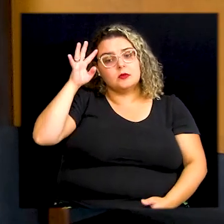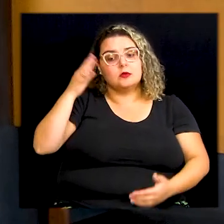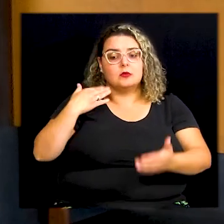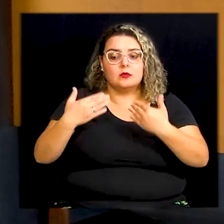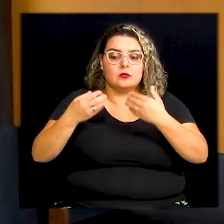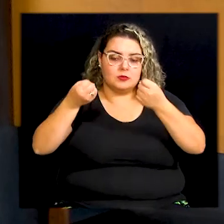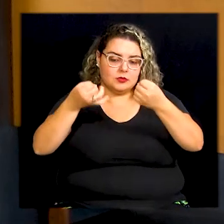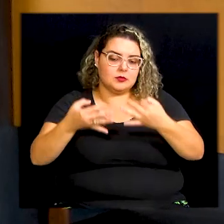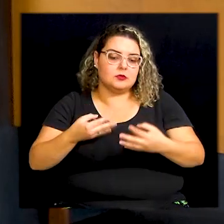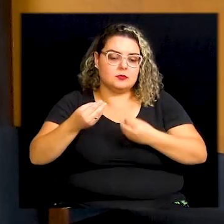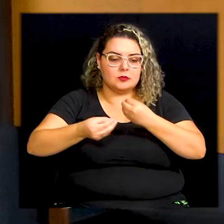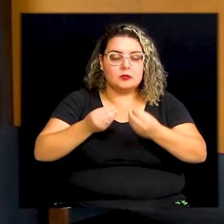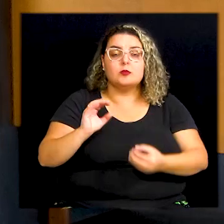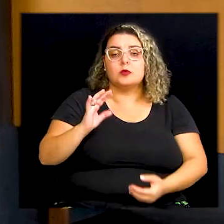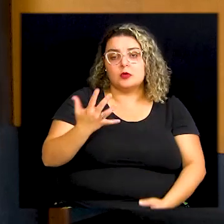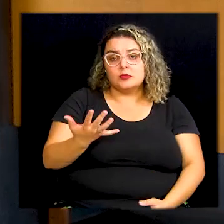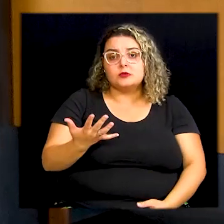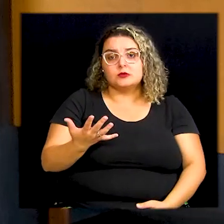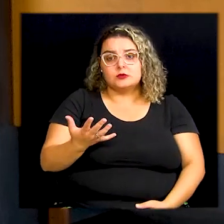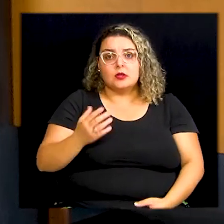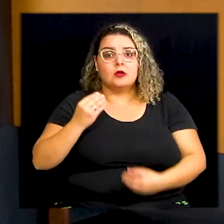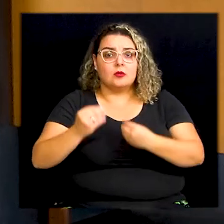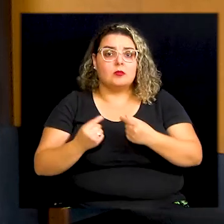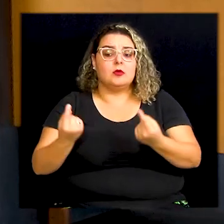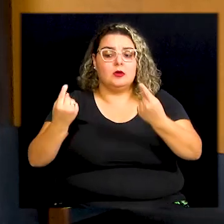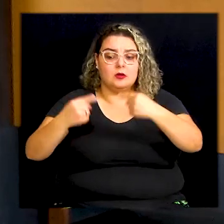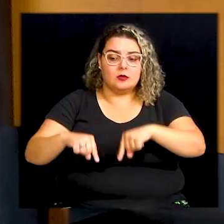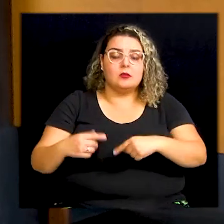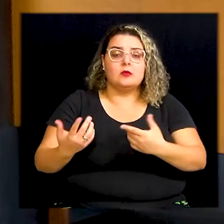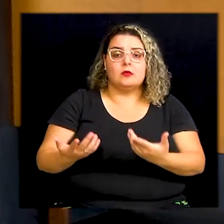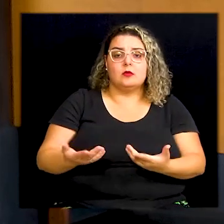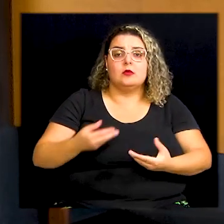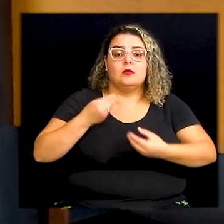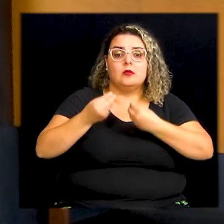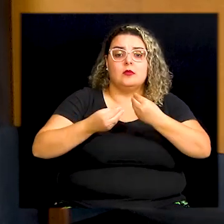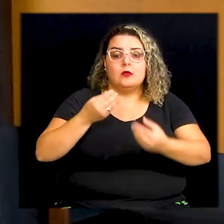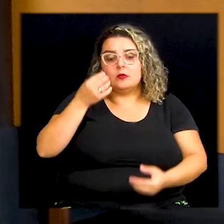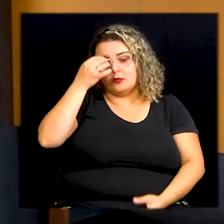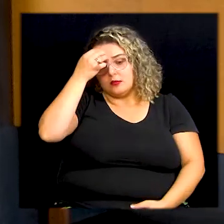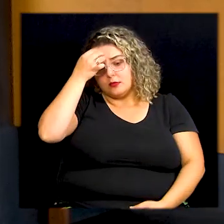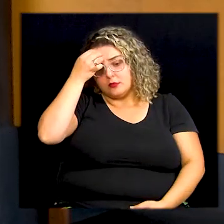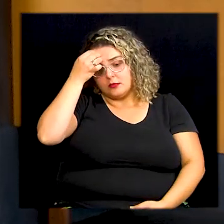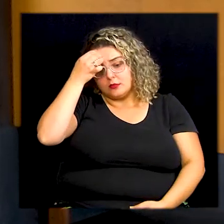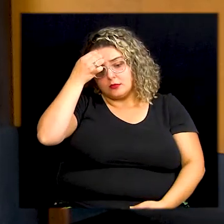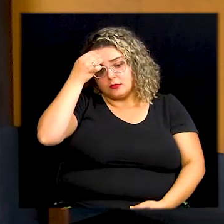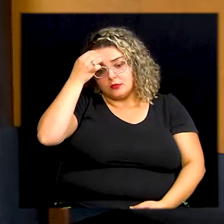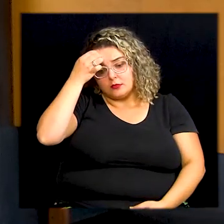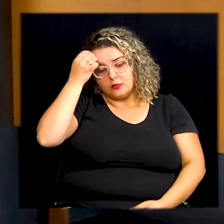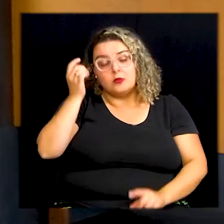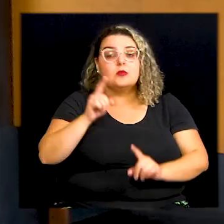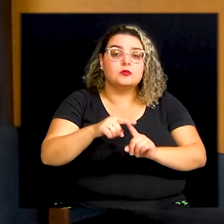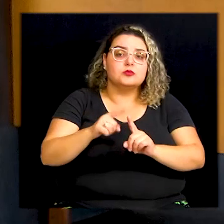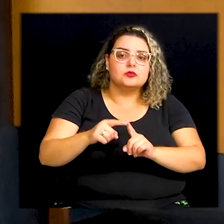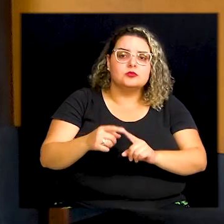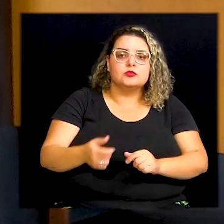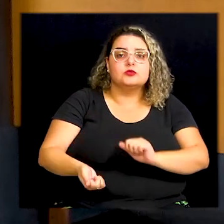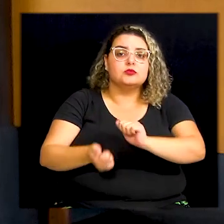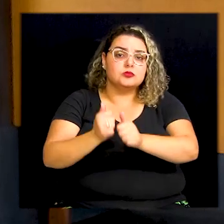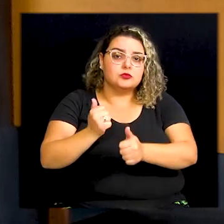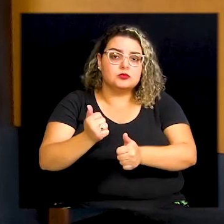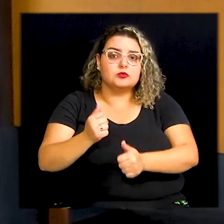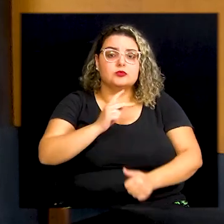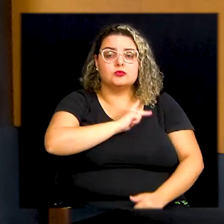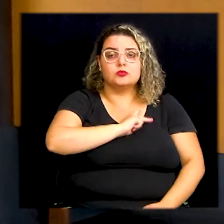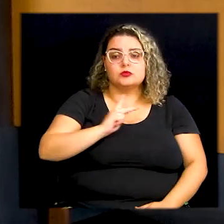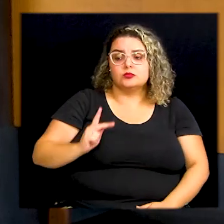conversou comigo, explicou como que era o campeonato, como que era o estilo de jogo da Ponte Preta, como era o